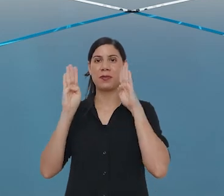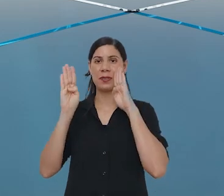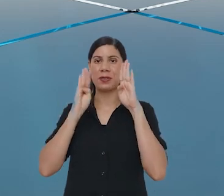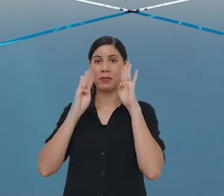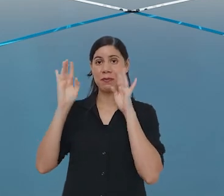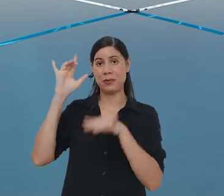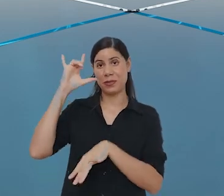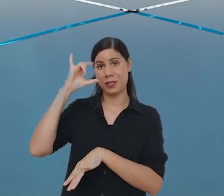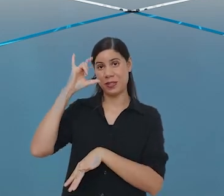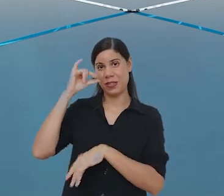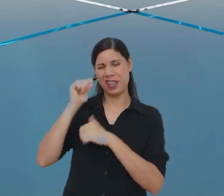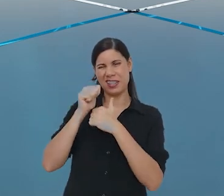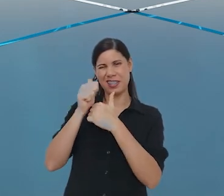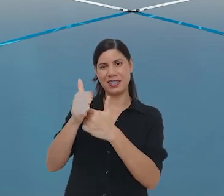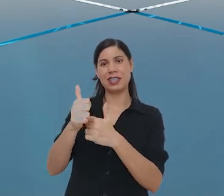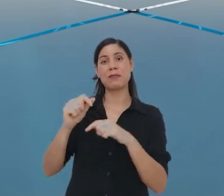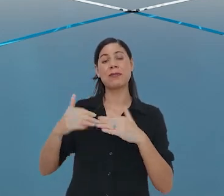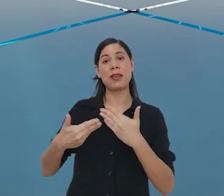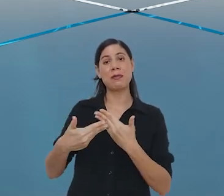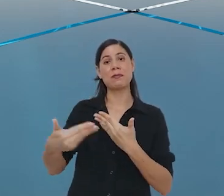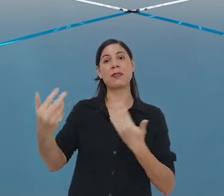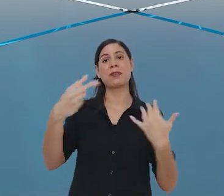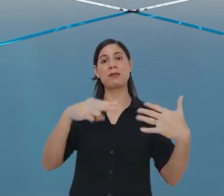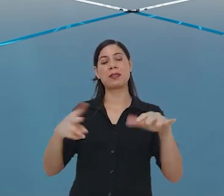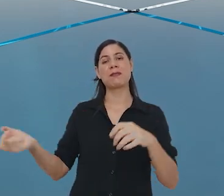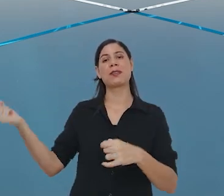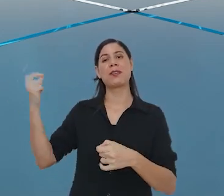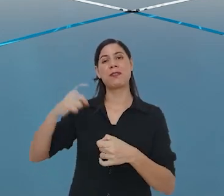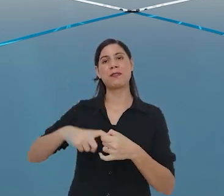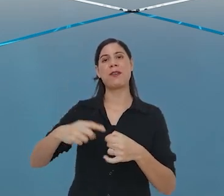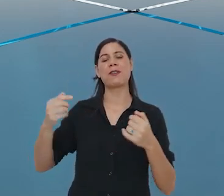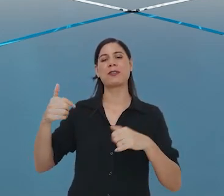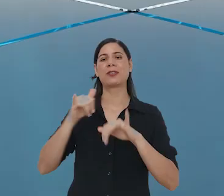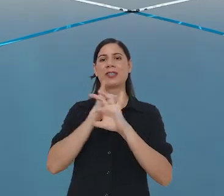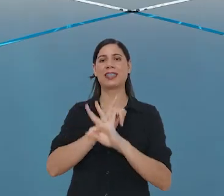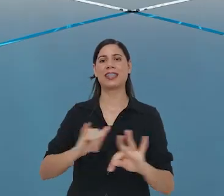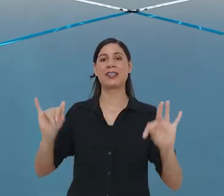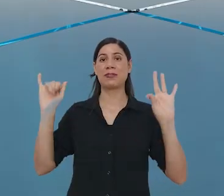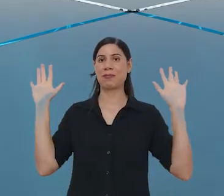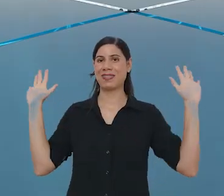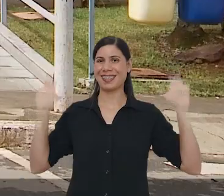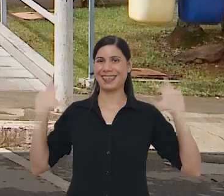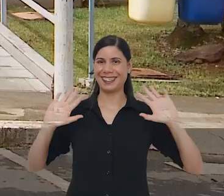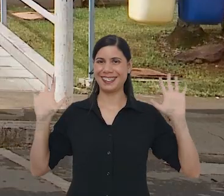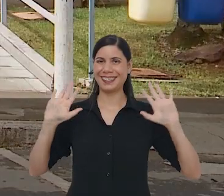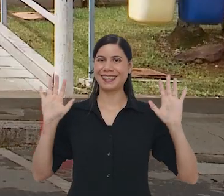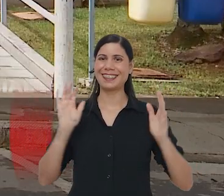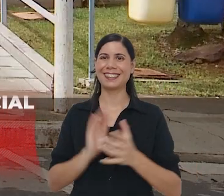Instagram. E na semana que vem estou de volta com mais Inteiro Teor. Tchau!